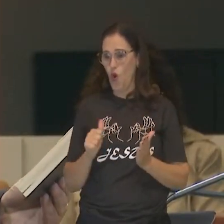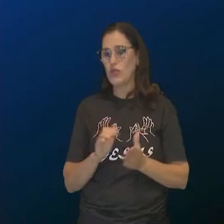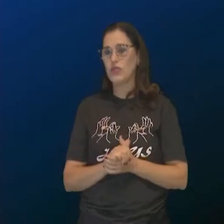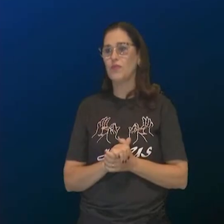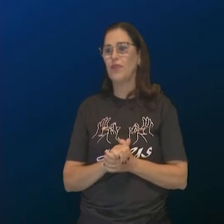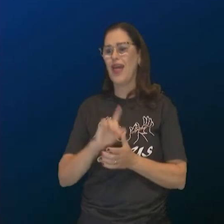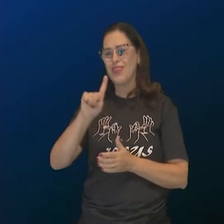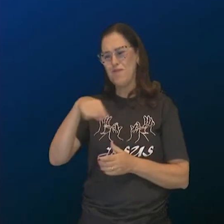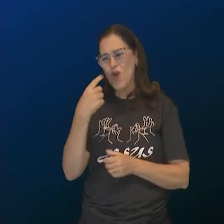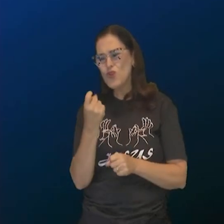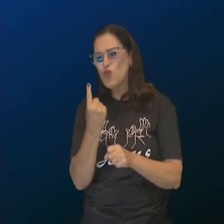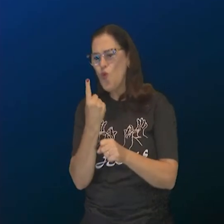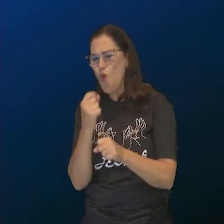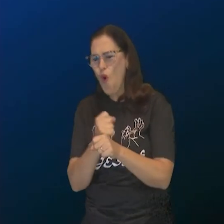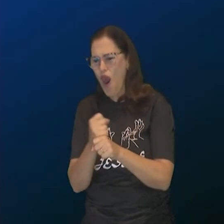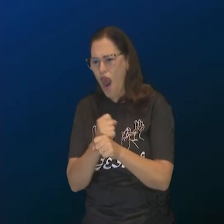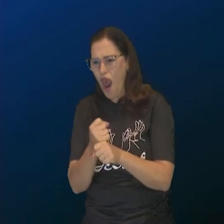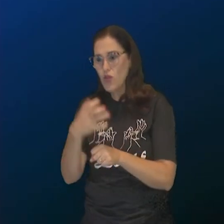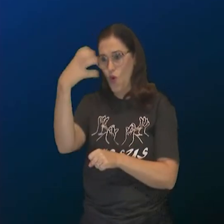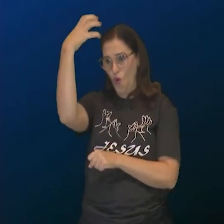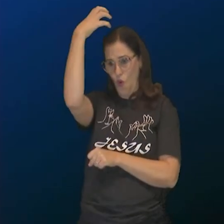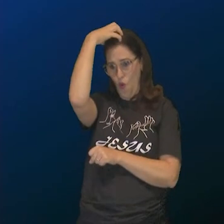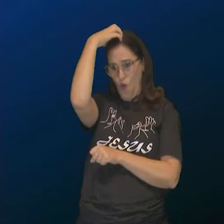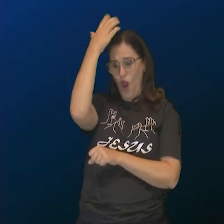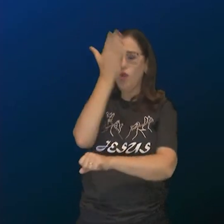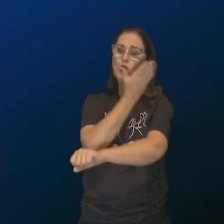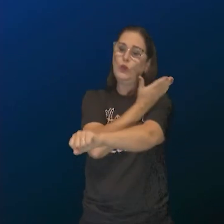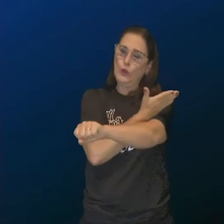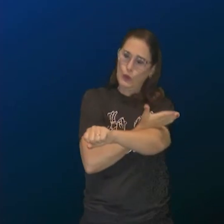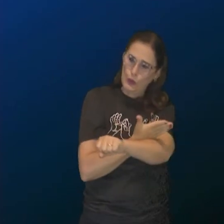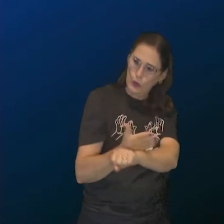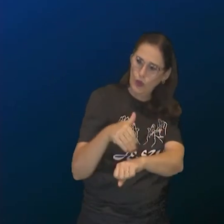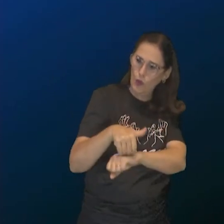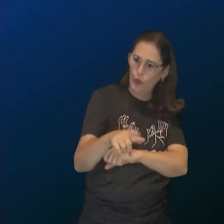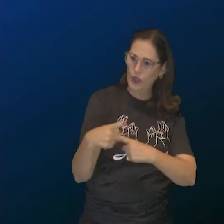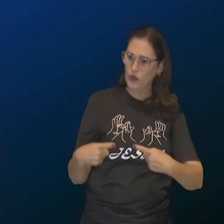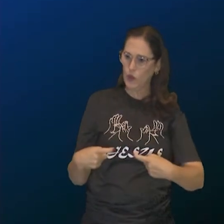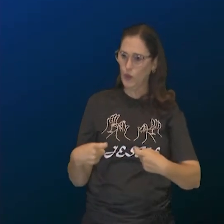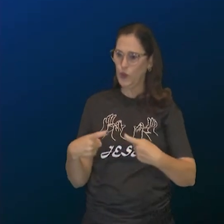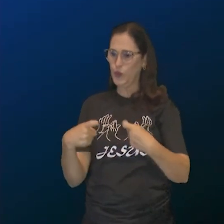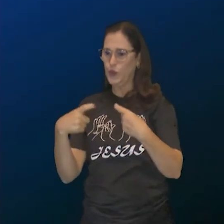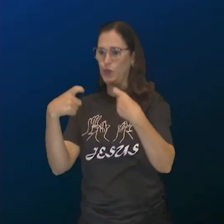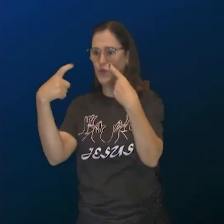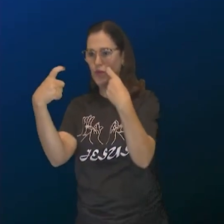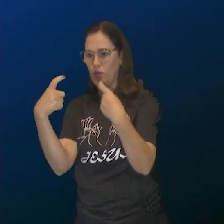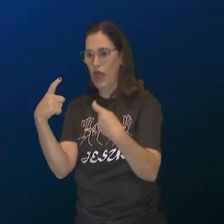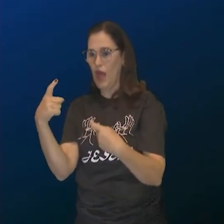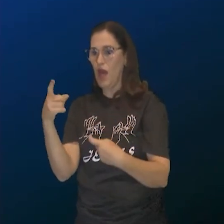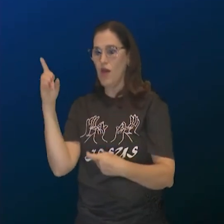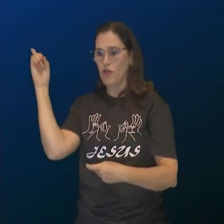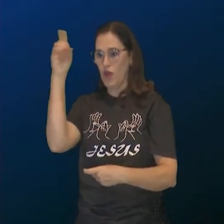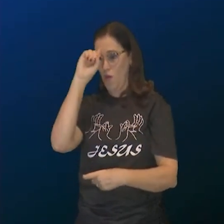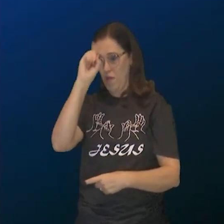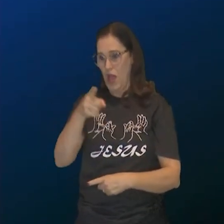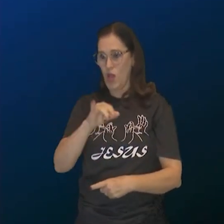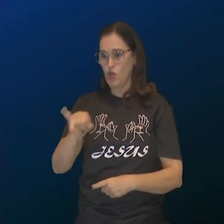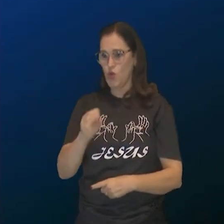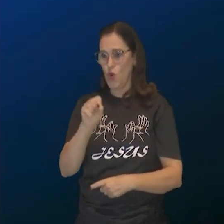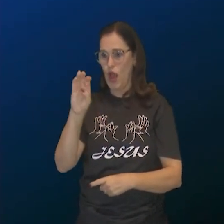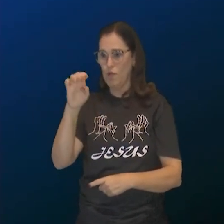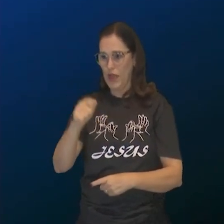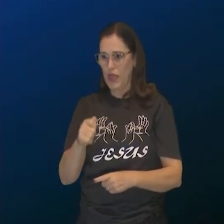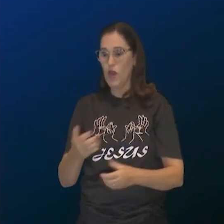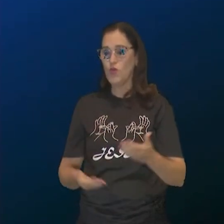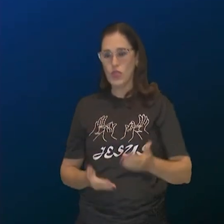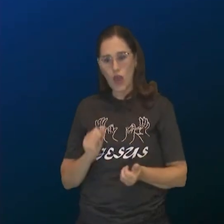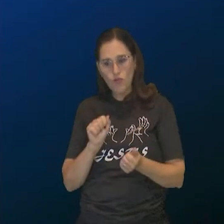Decorrido um ano, no tempo em que os reis costumavam sair para a guerra, enviou Davi a Joabe e seus servos com